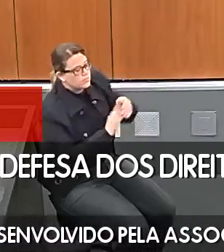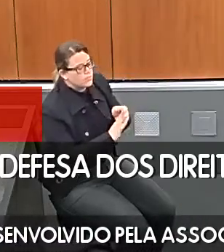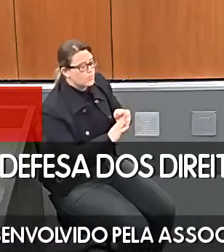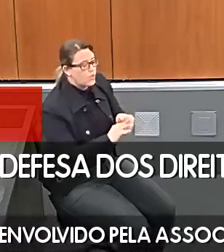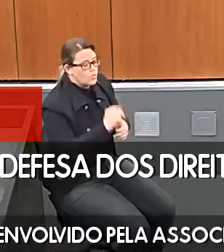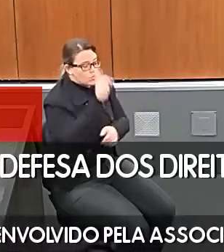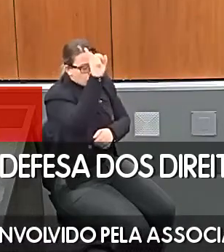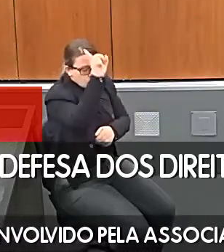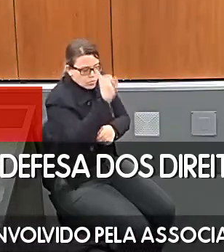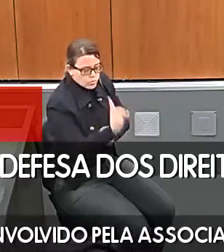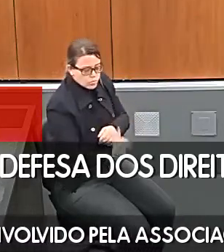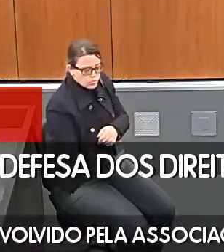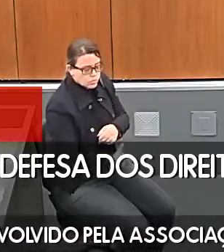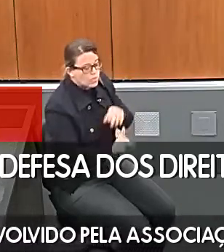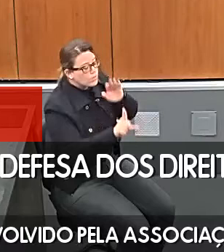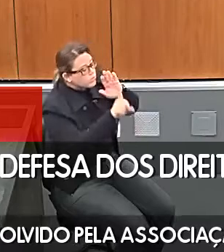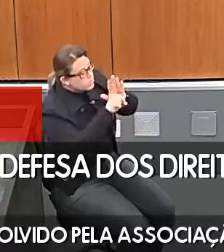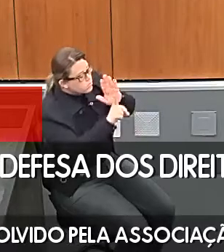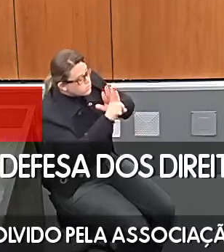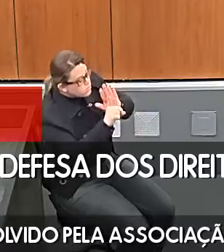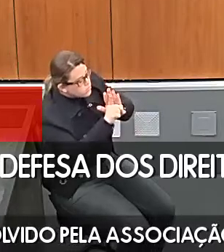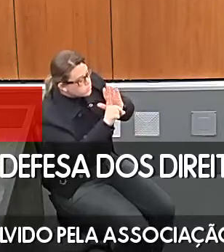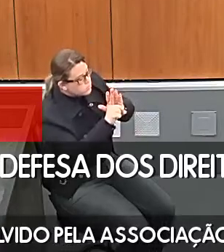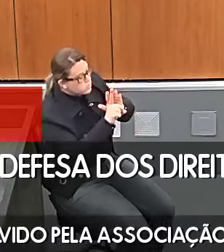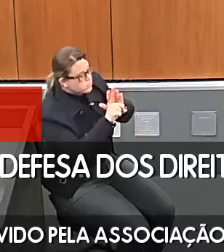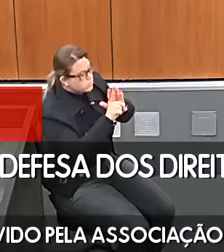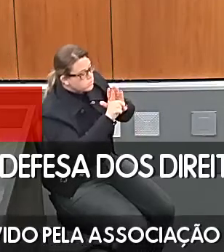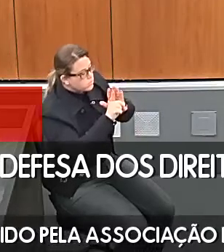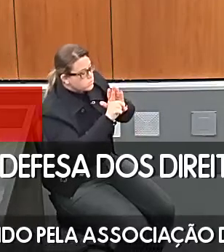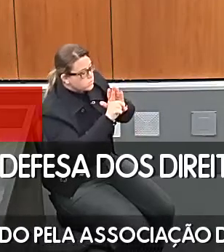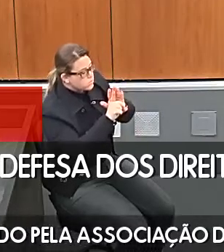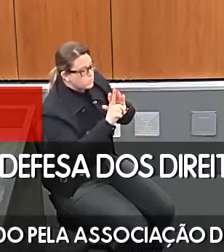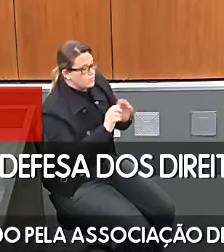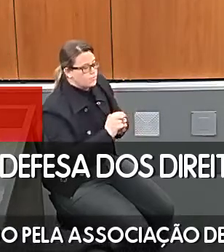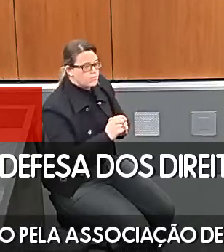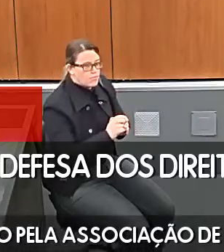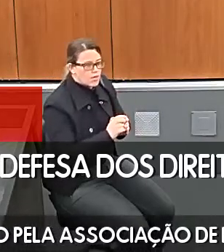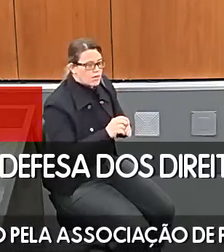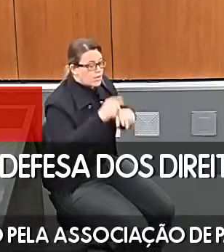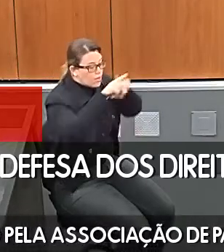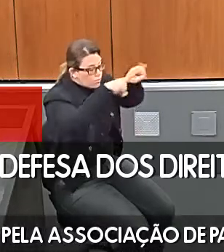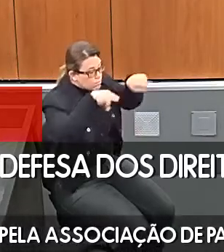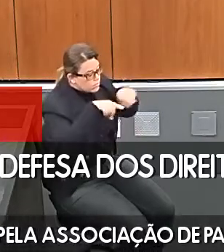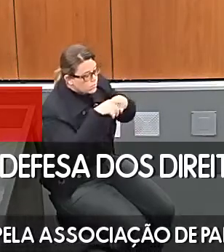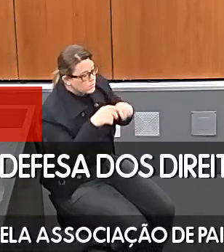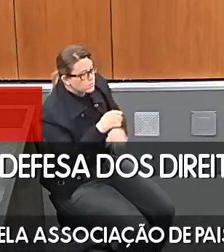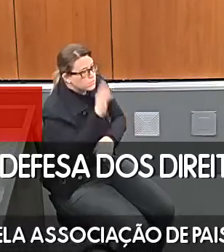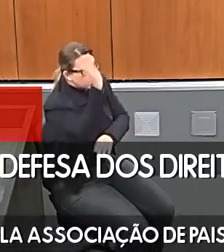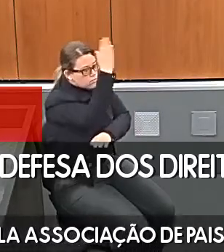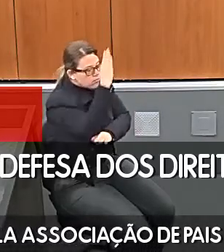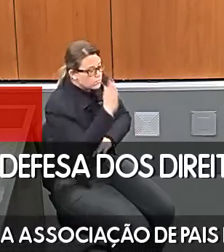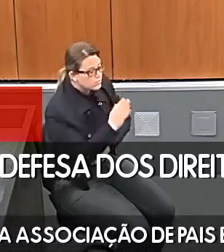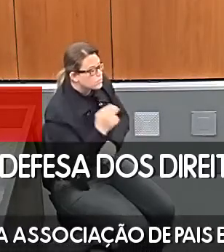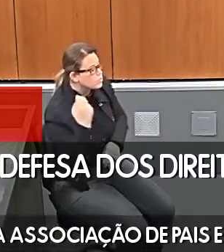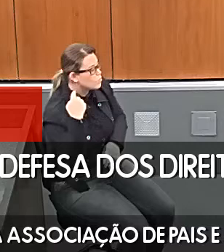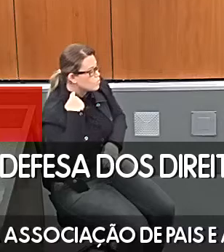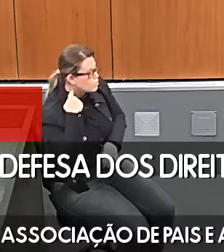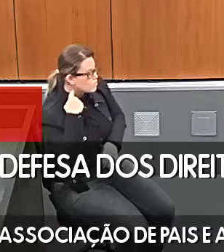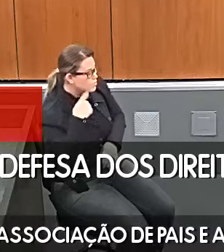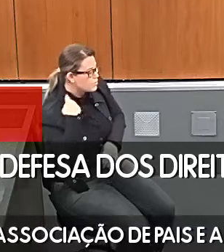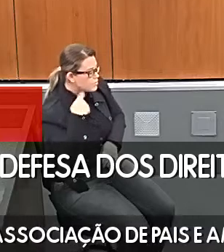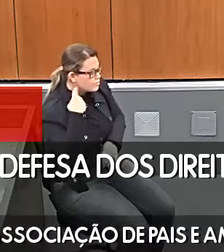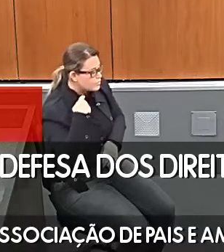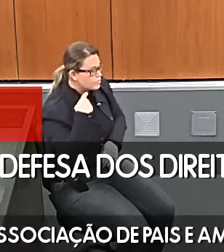dos Direitos da Pessoa com Deficiência da Assembleia Legislativa de Minas Gerais, em 23 de abril. O